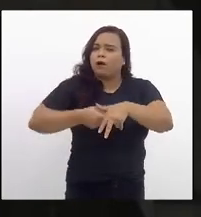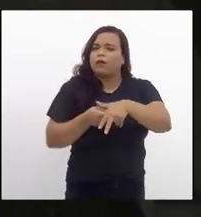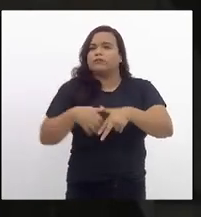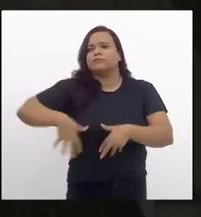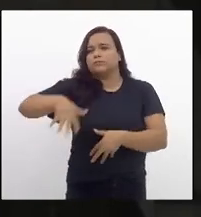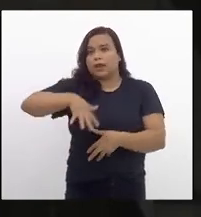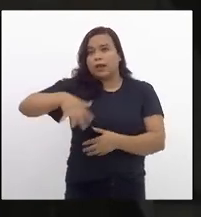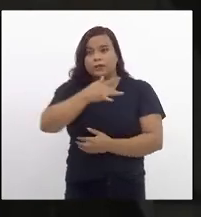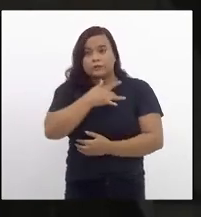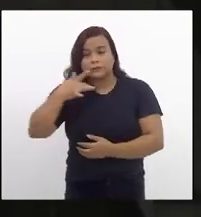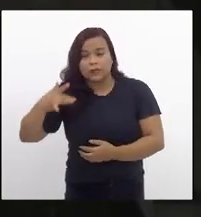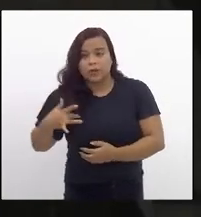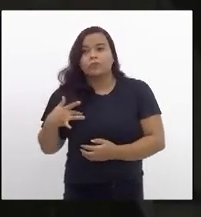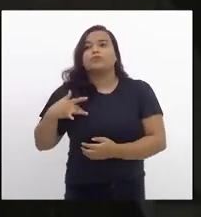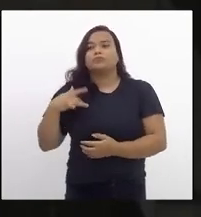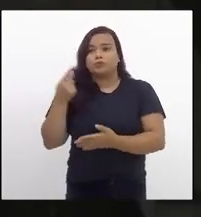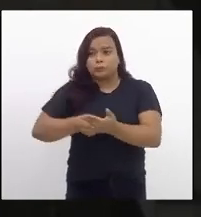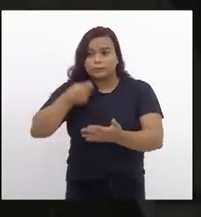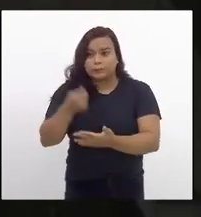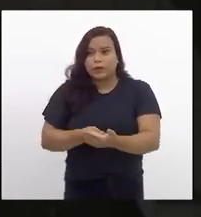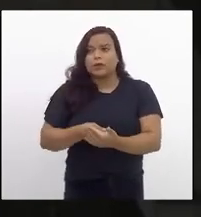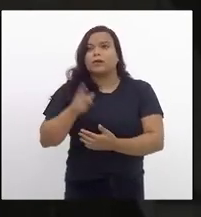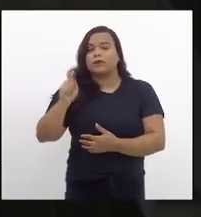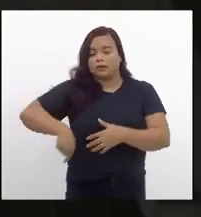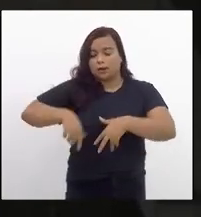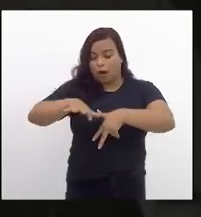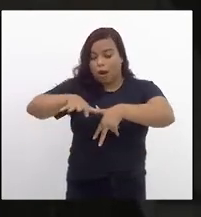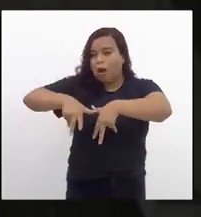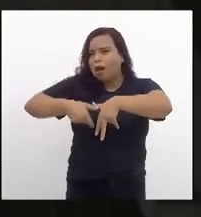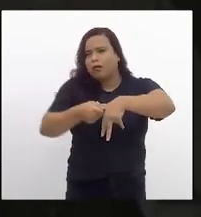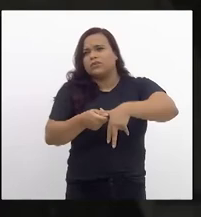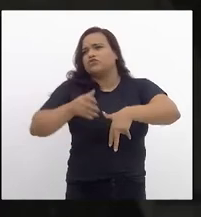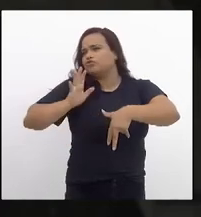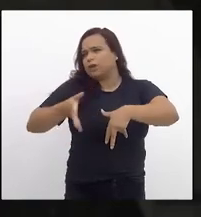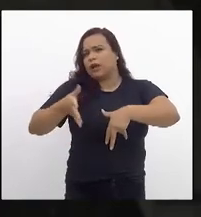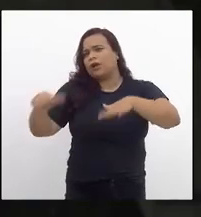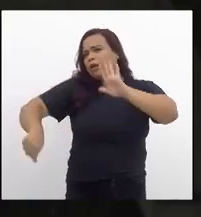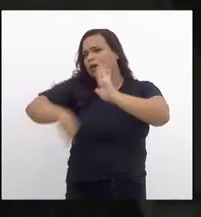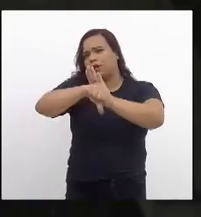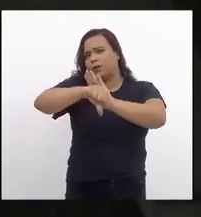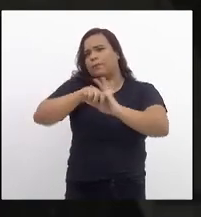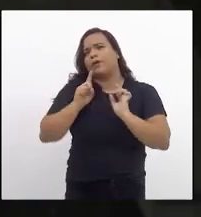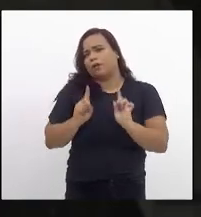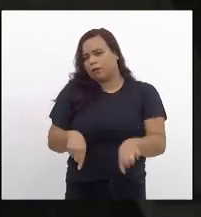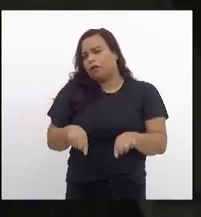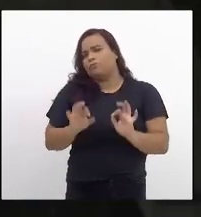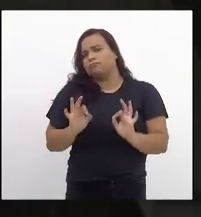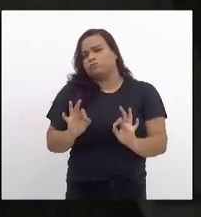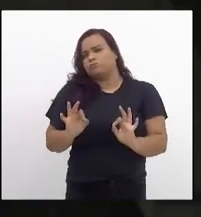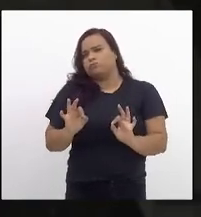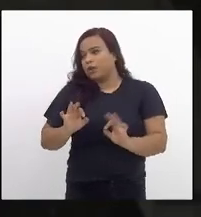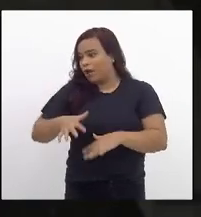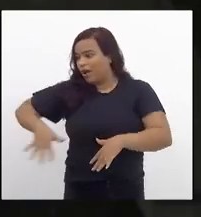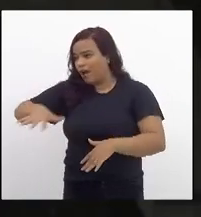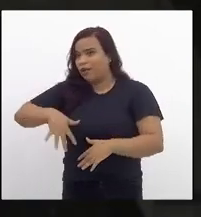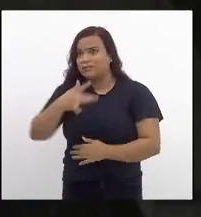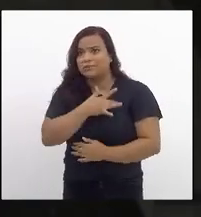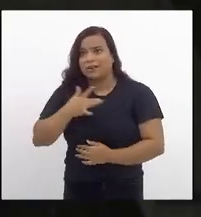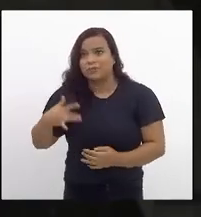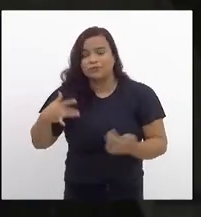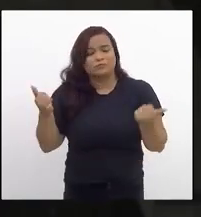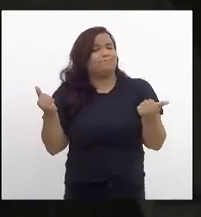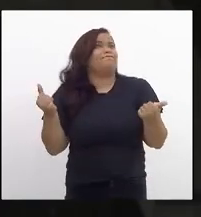saúde que só crescendo corrupção já é crime sendo na área da saúde deveria ser